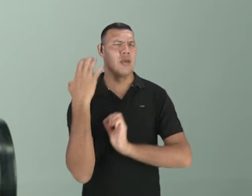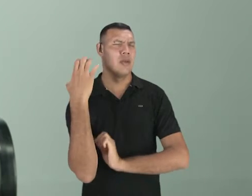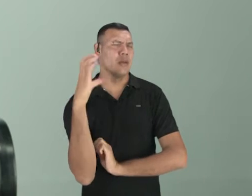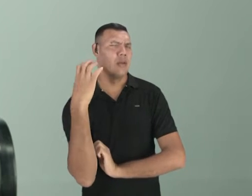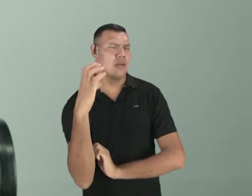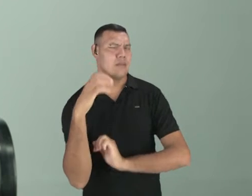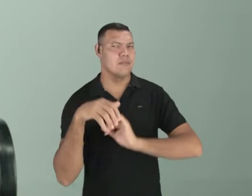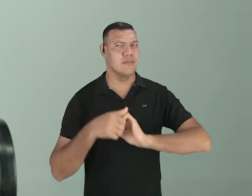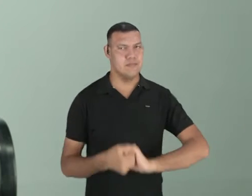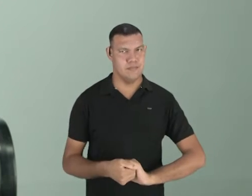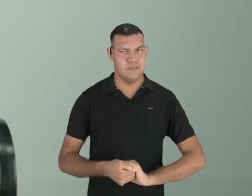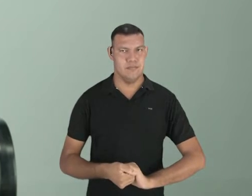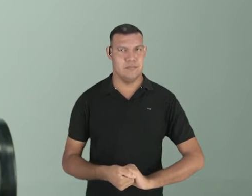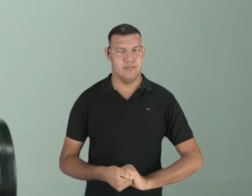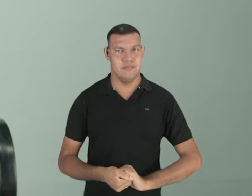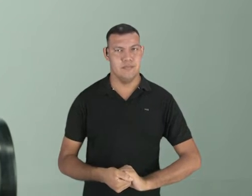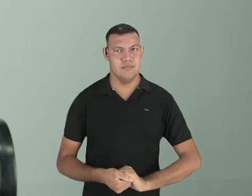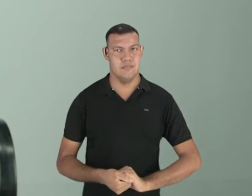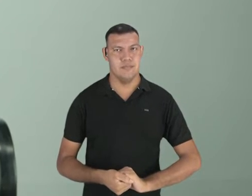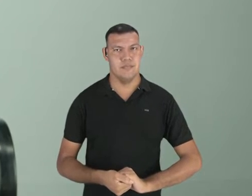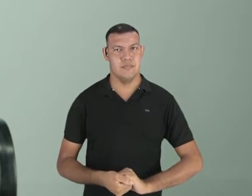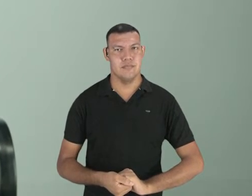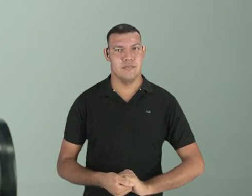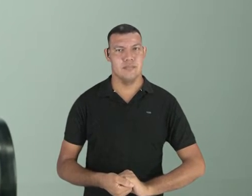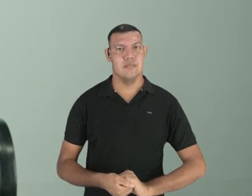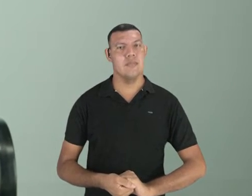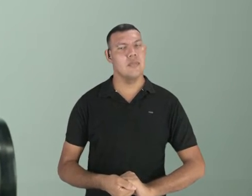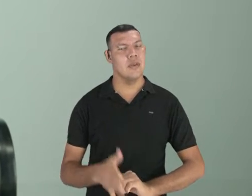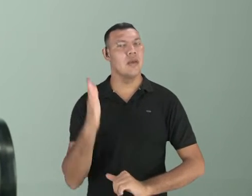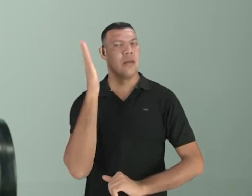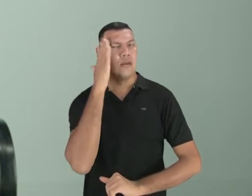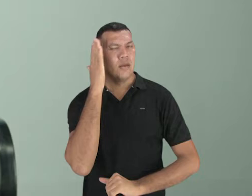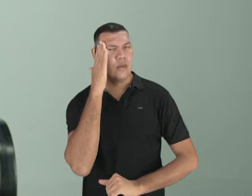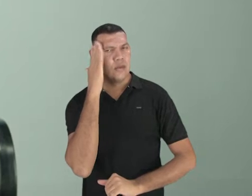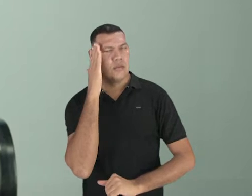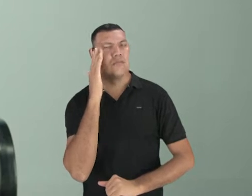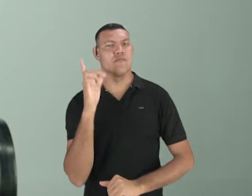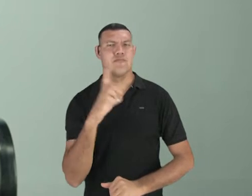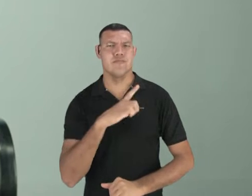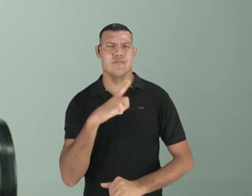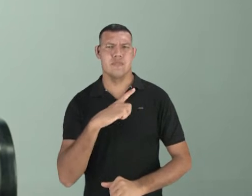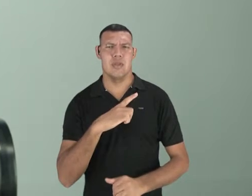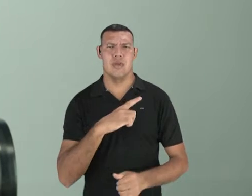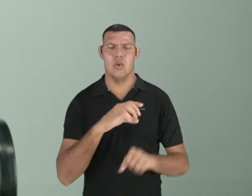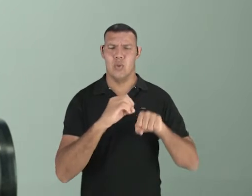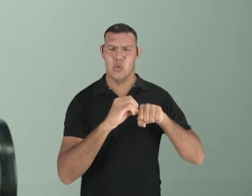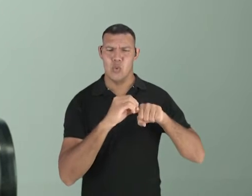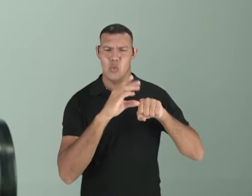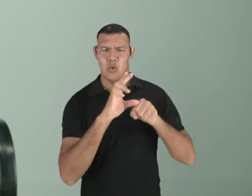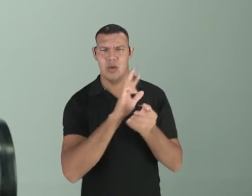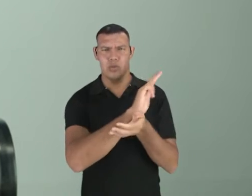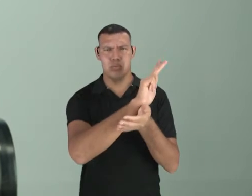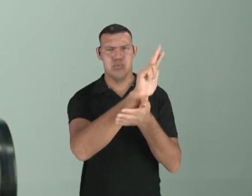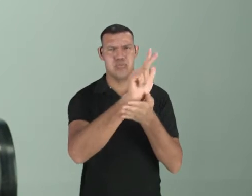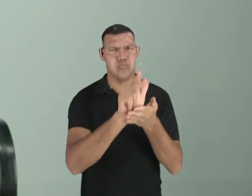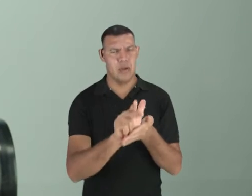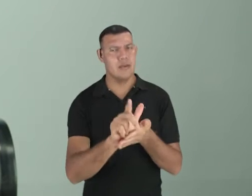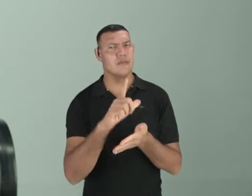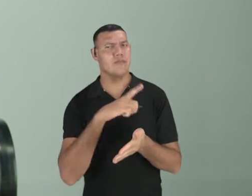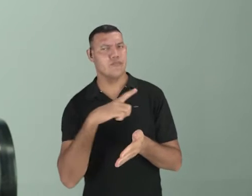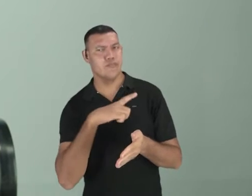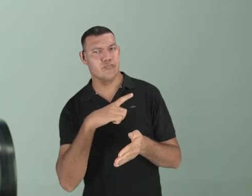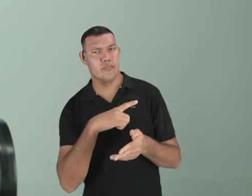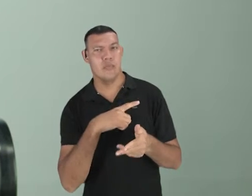ciência? Bom, sabemos que existem vários tipos de conhecimento. Existe, por exemplo, o